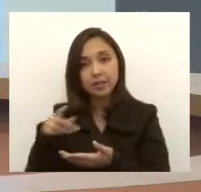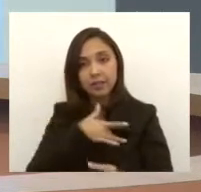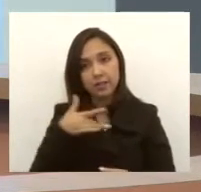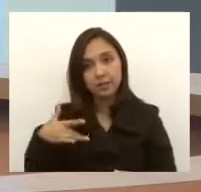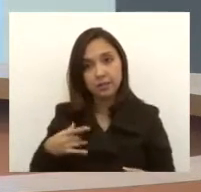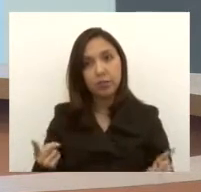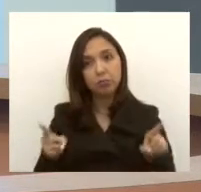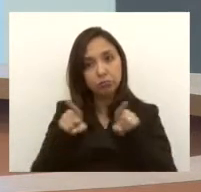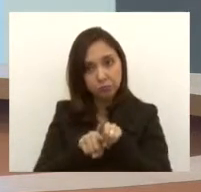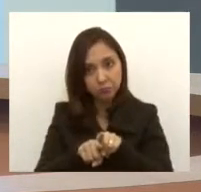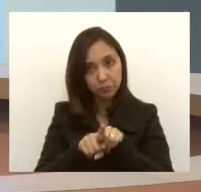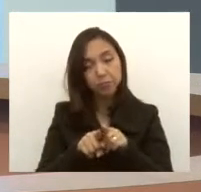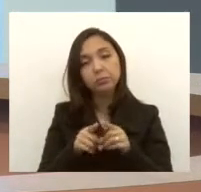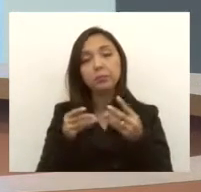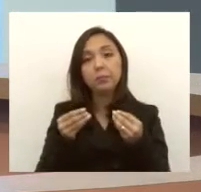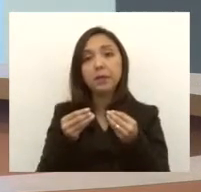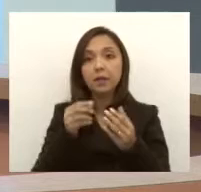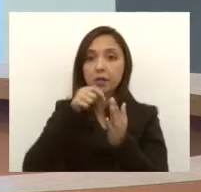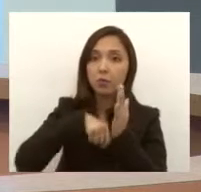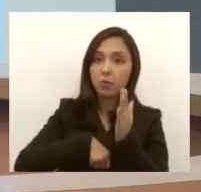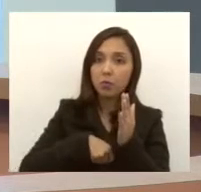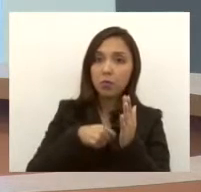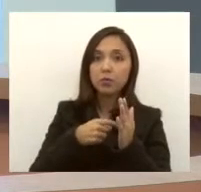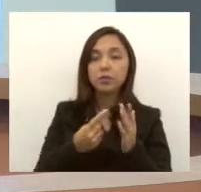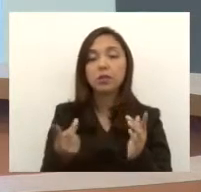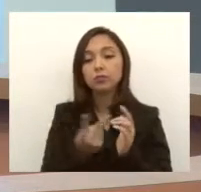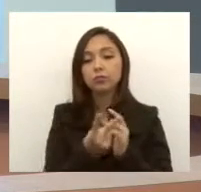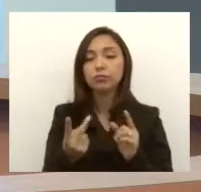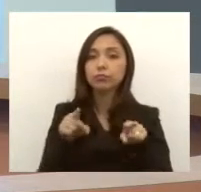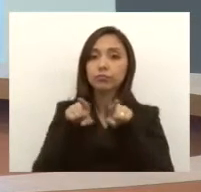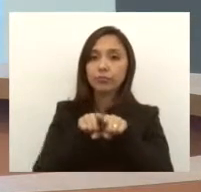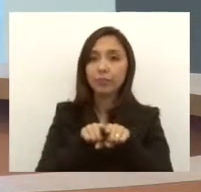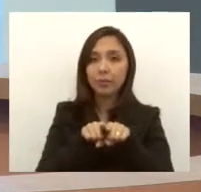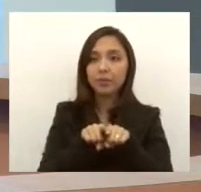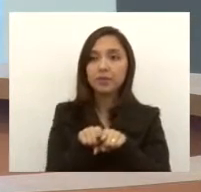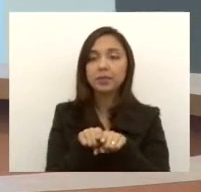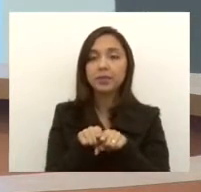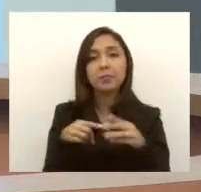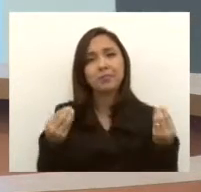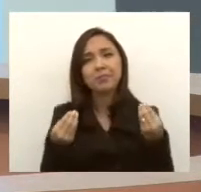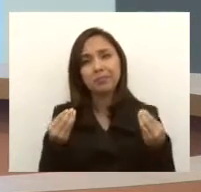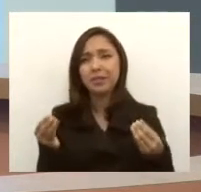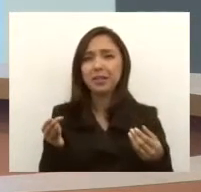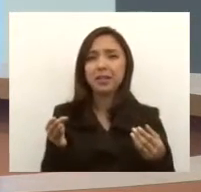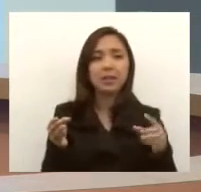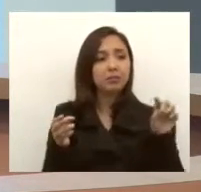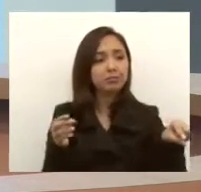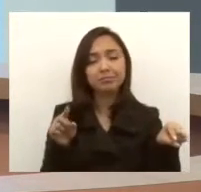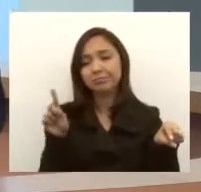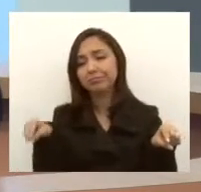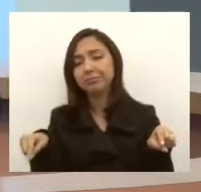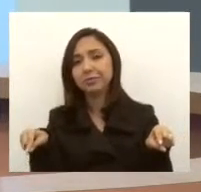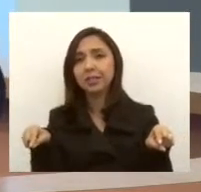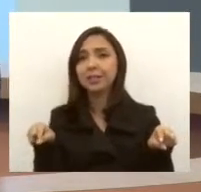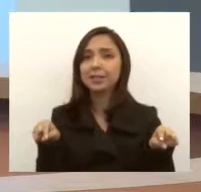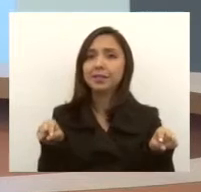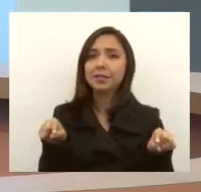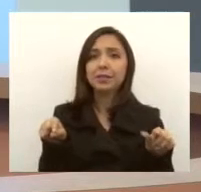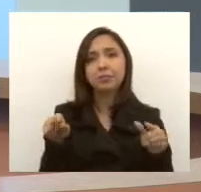Saúde, para que se faça um contrato de parceria, que, para que nenhum dos lados tenha nenhum